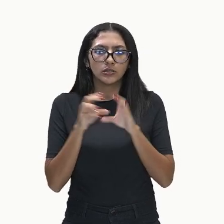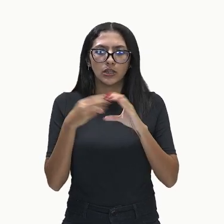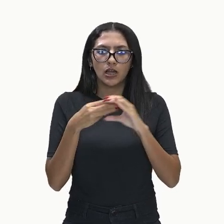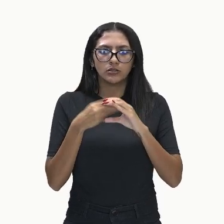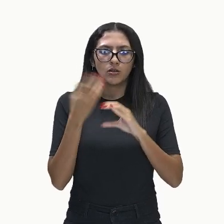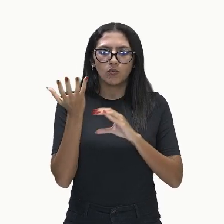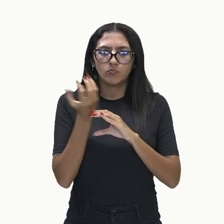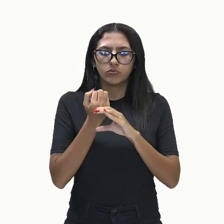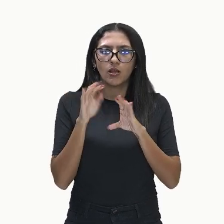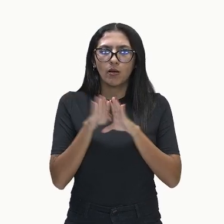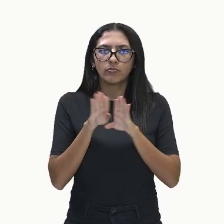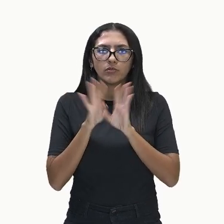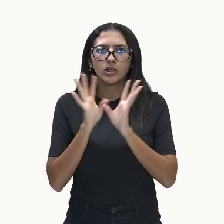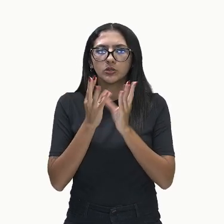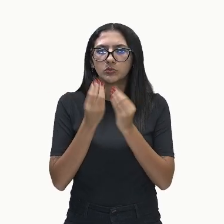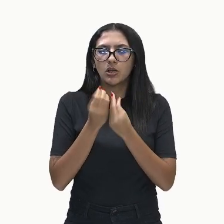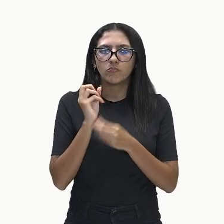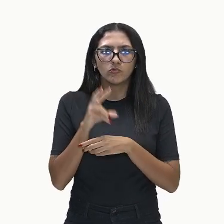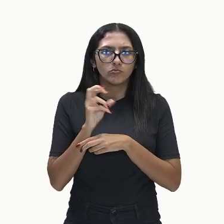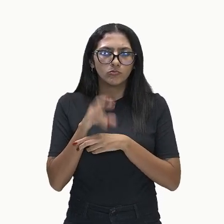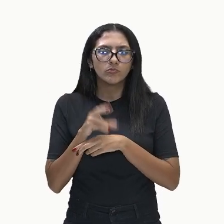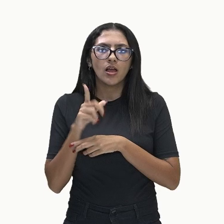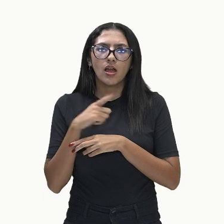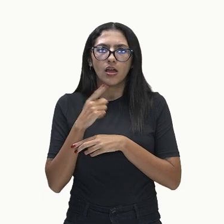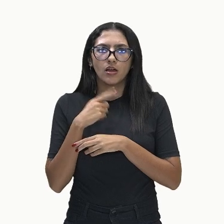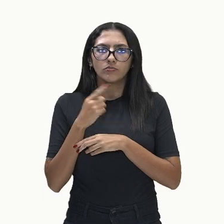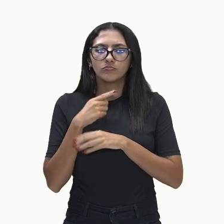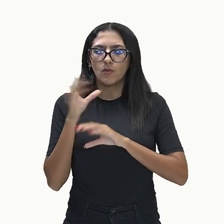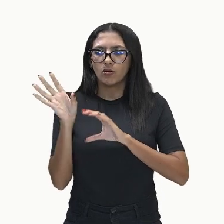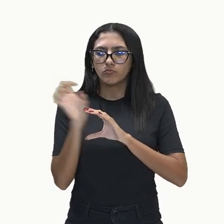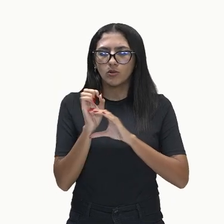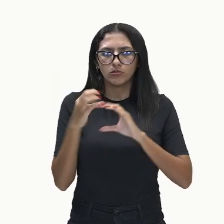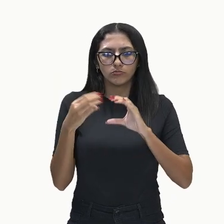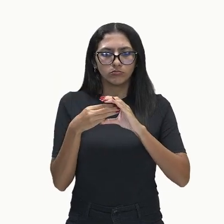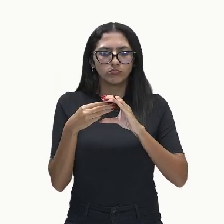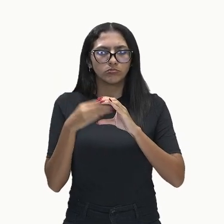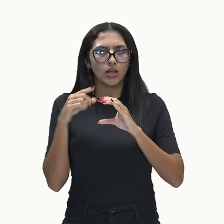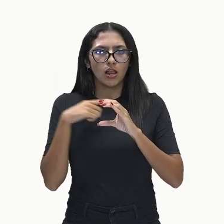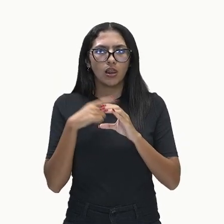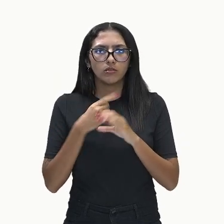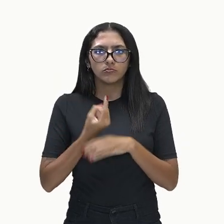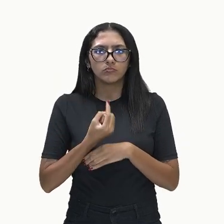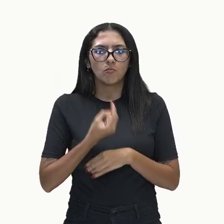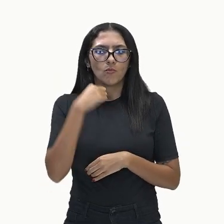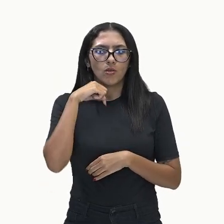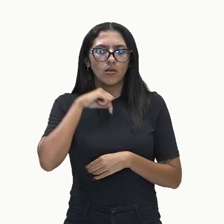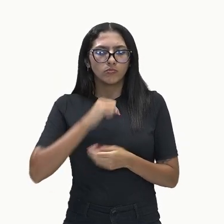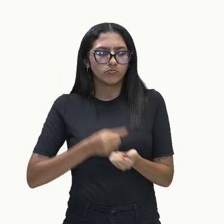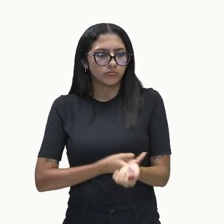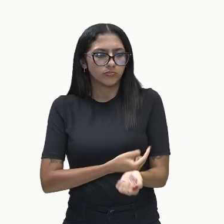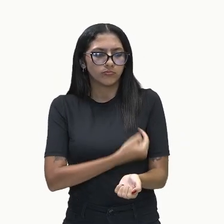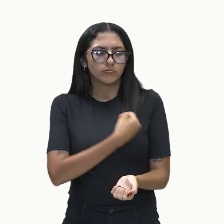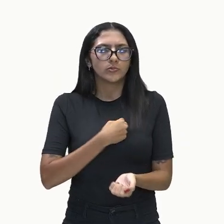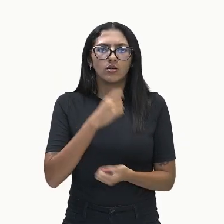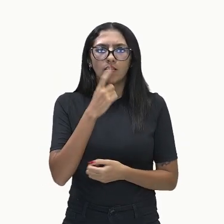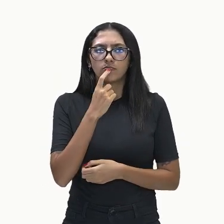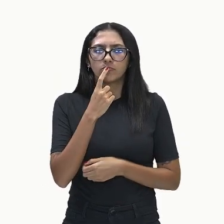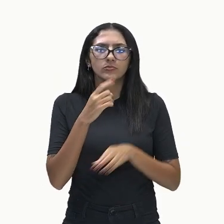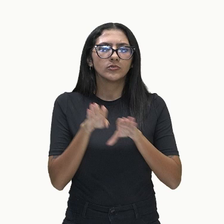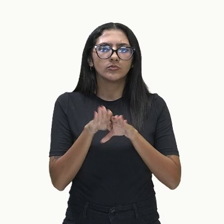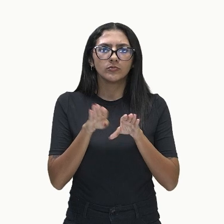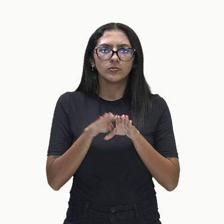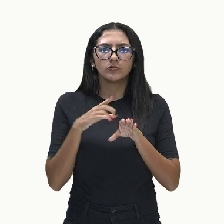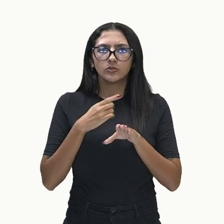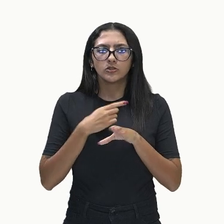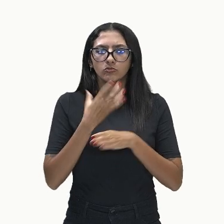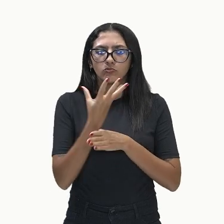as impurezas. E essas impurezas que estão no sangue, que vão ser também retiradas pelos